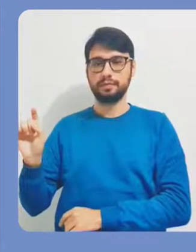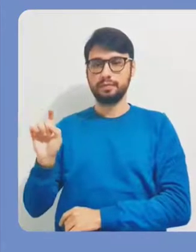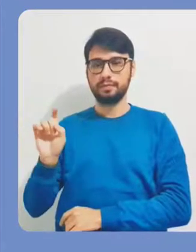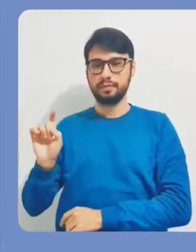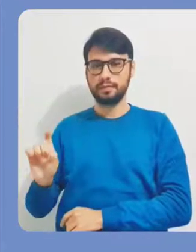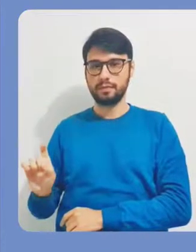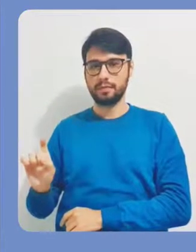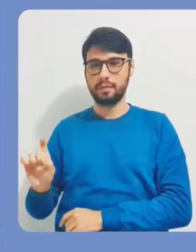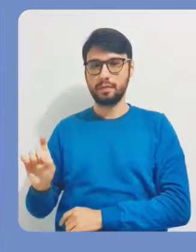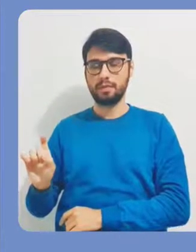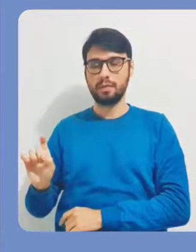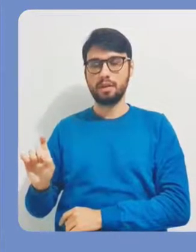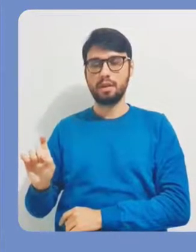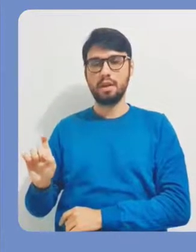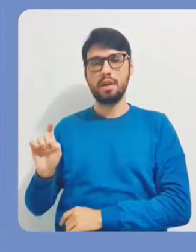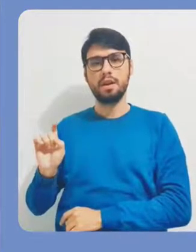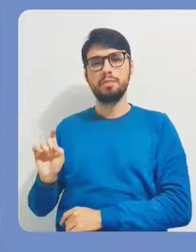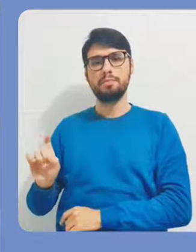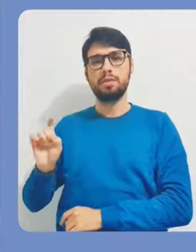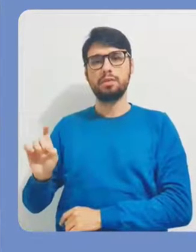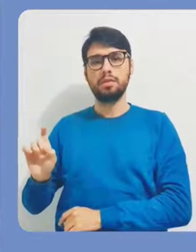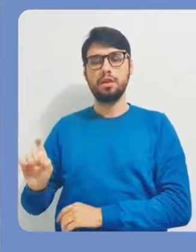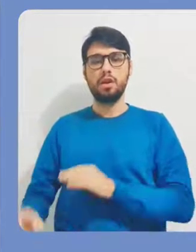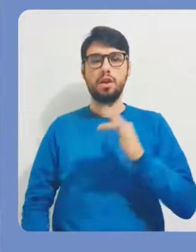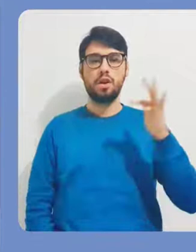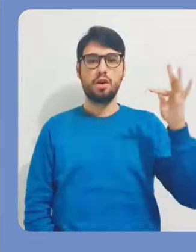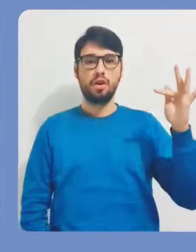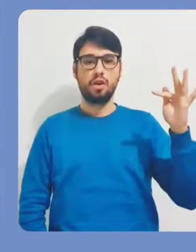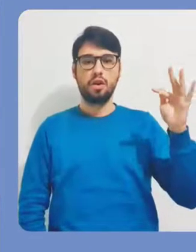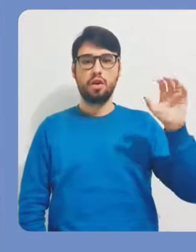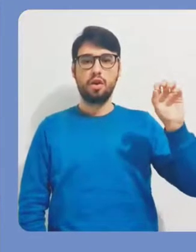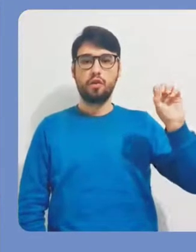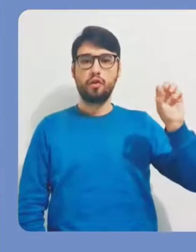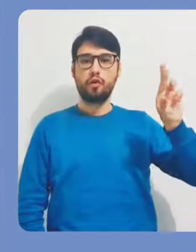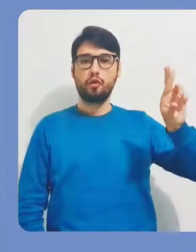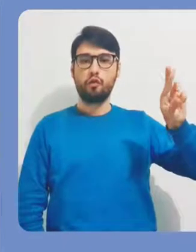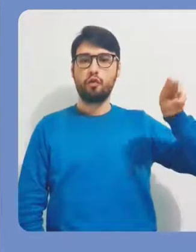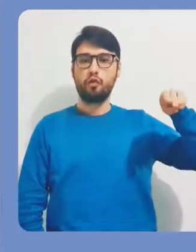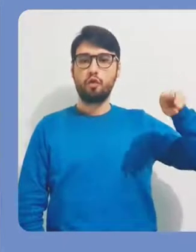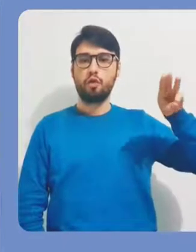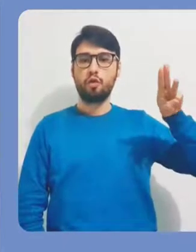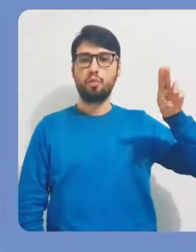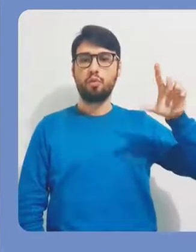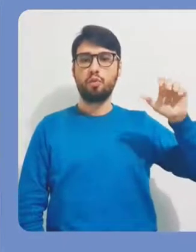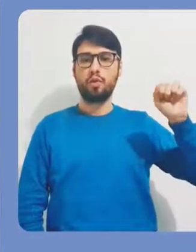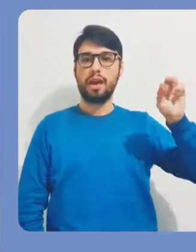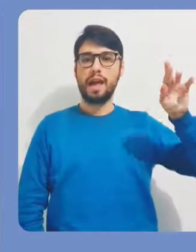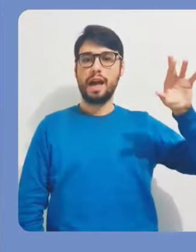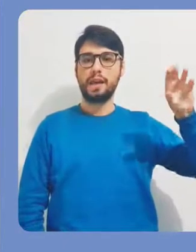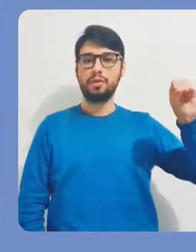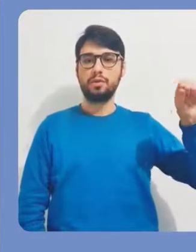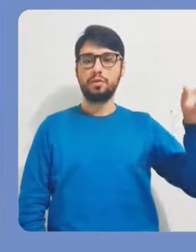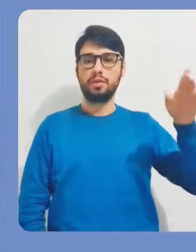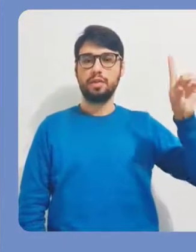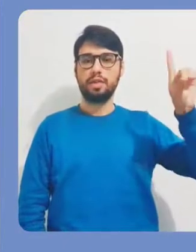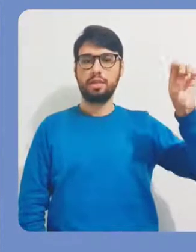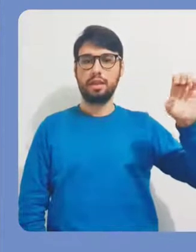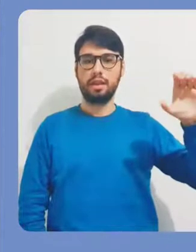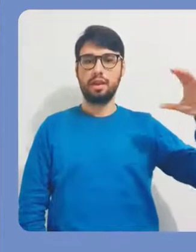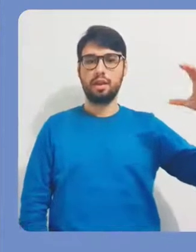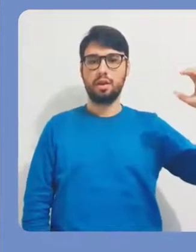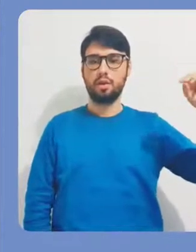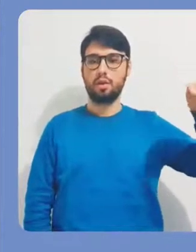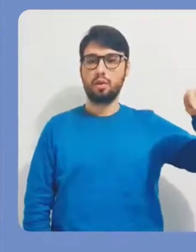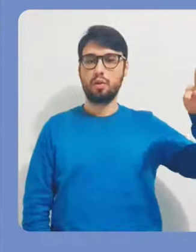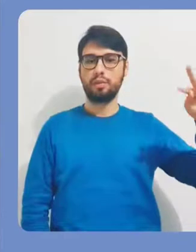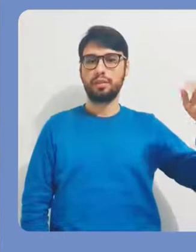e clico na função aqui, na formulário de contato. Certo? Então, quando eu venho aqui no formulário de contato,